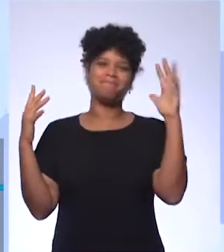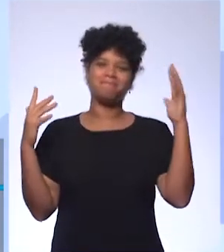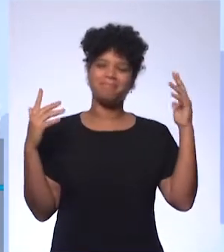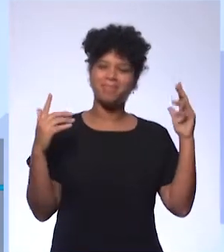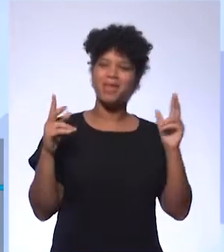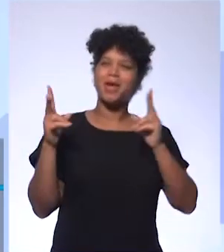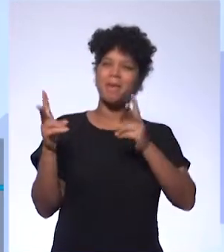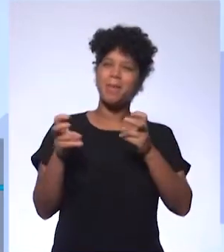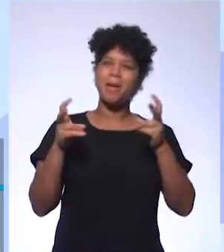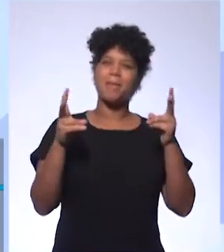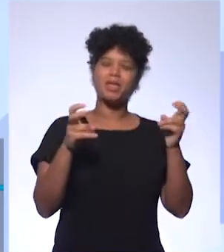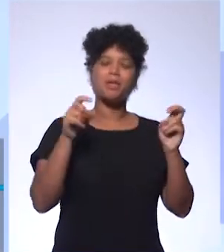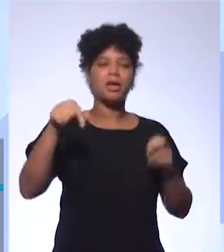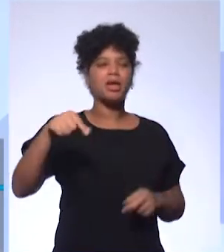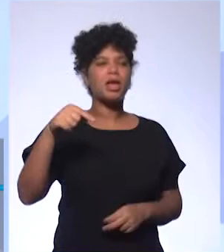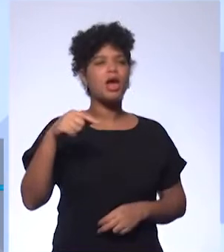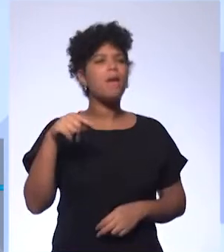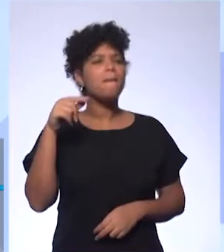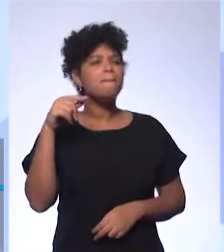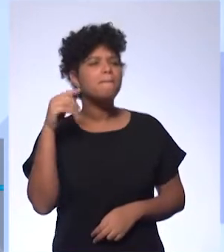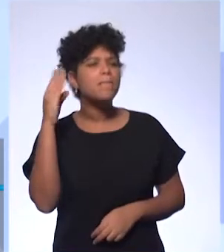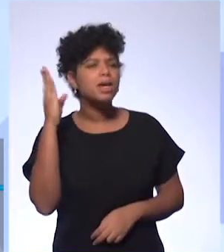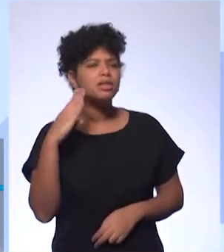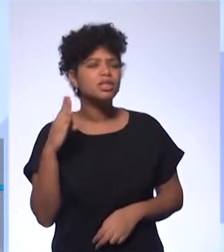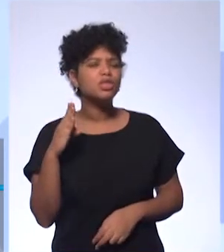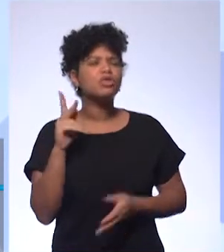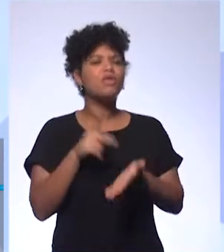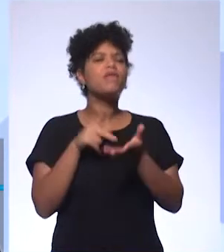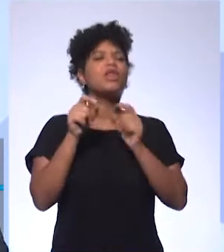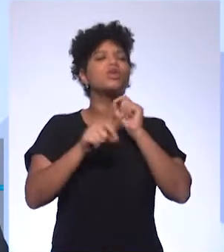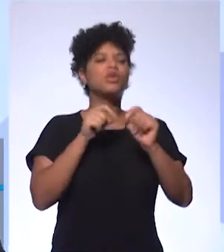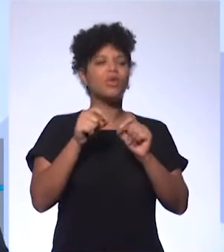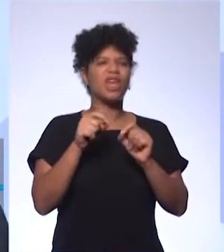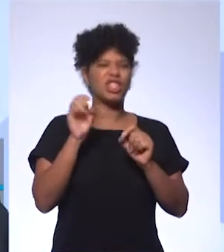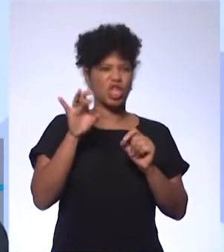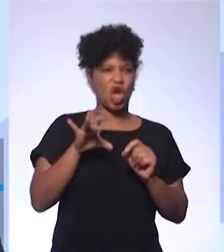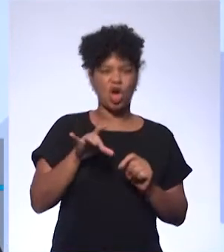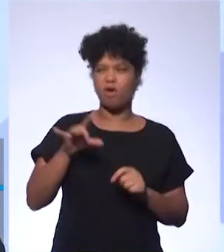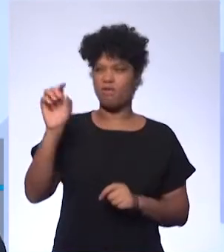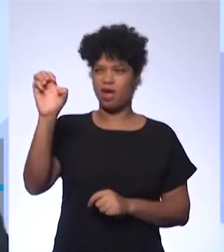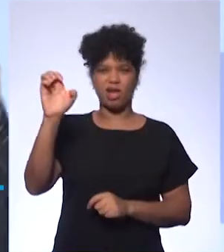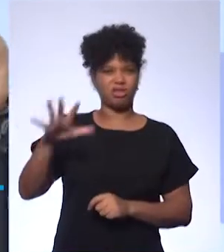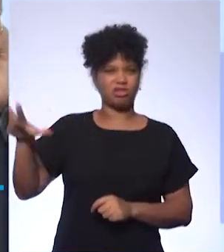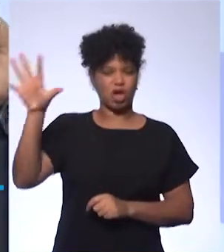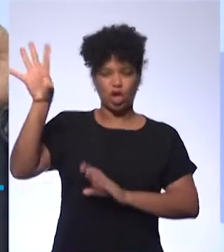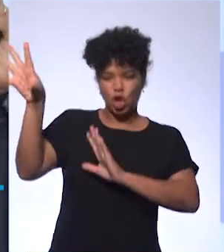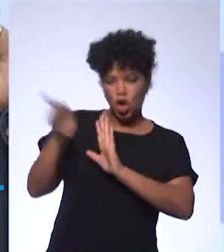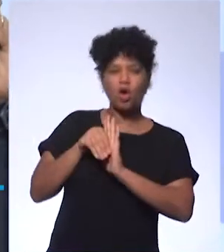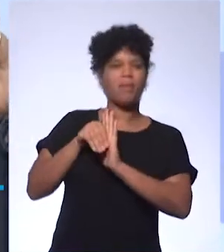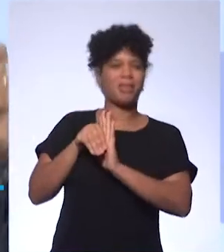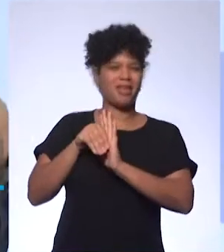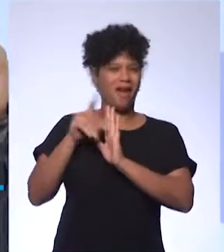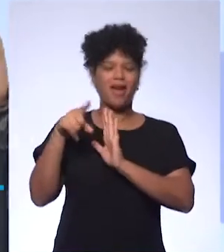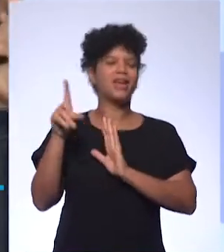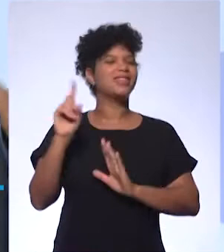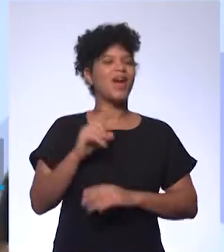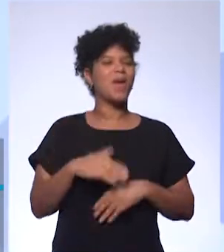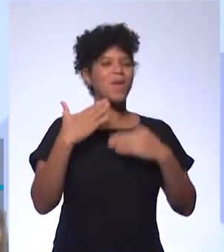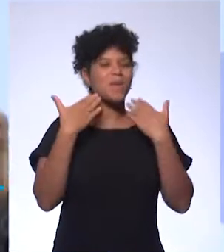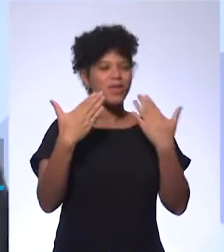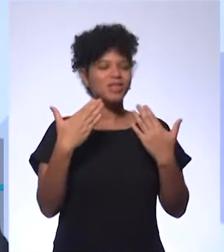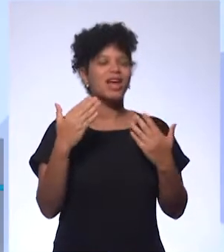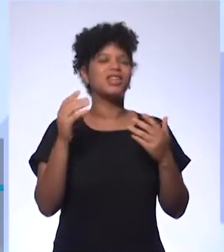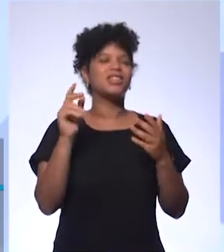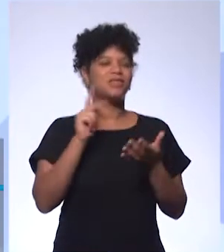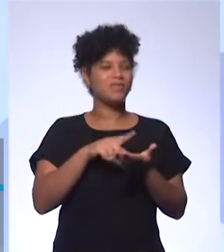justamente a questão do Brasil, o Brasil como ele realmente era, e não mais como, né, uma fantasiosa imitação,